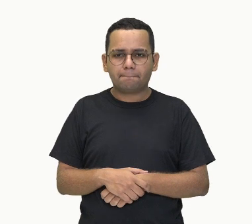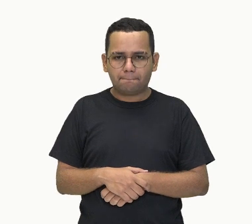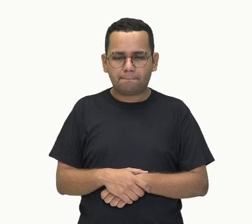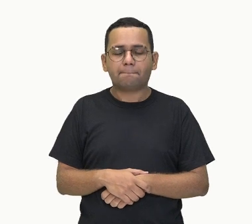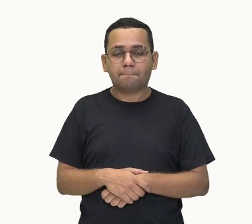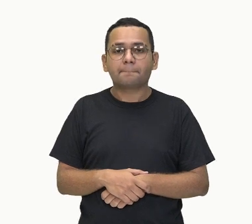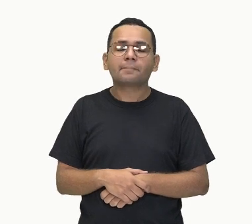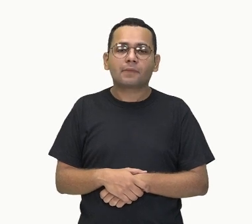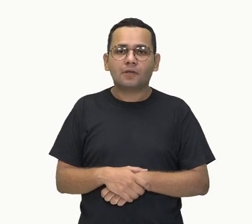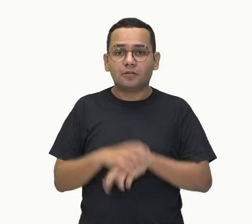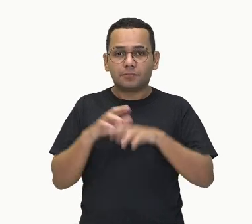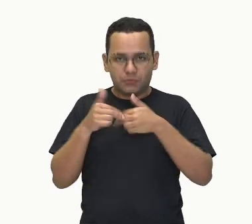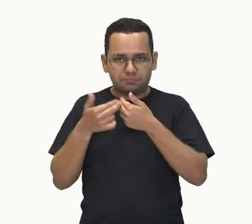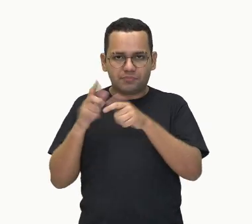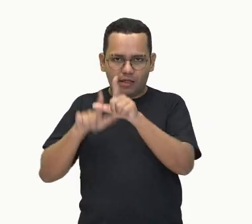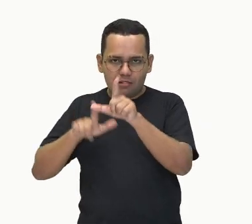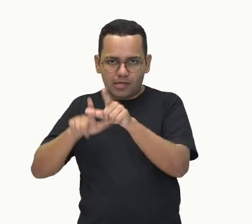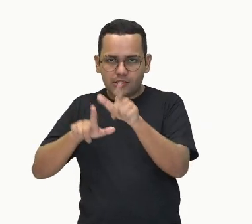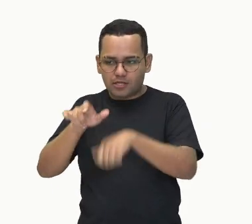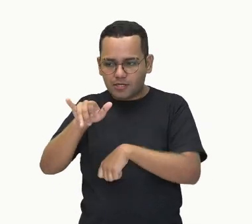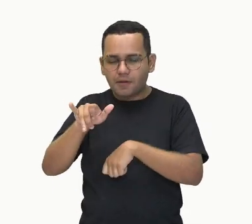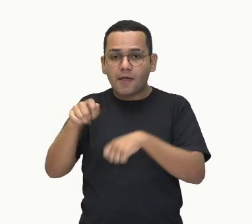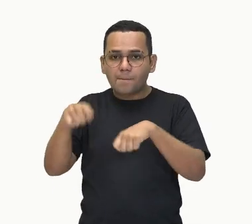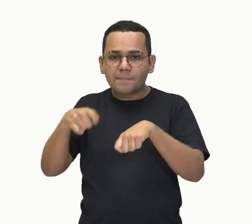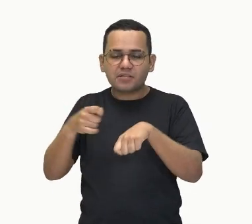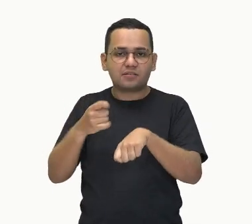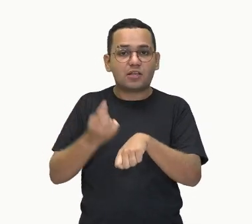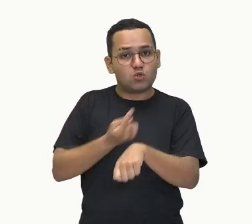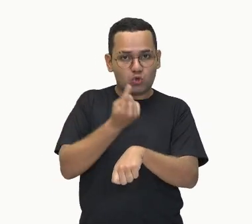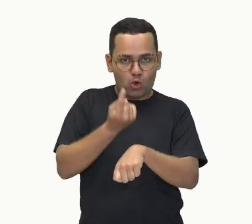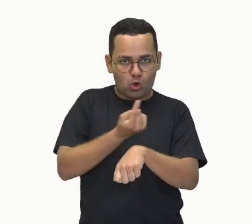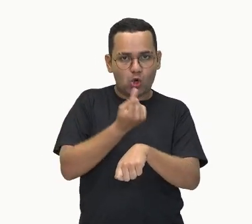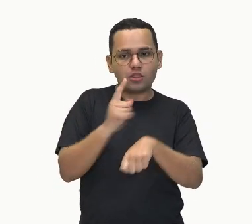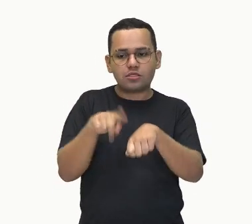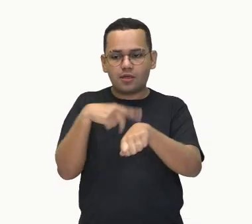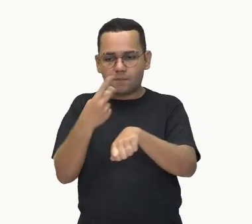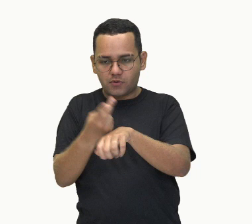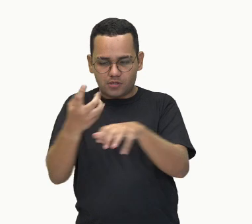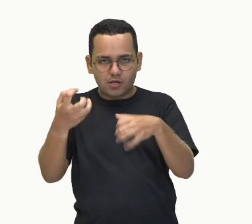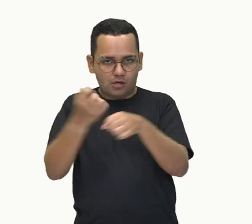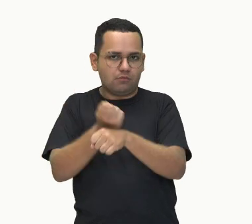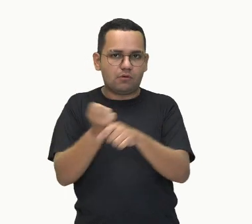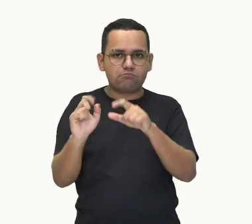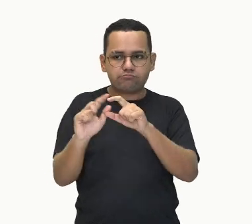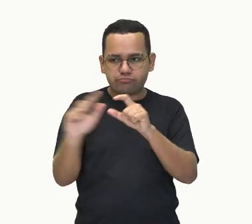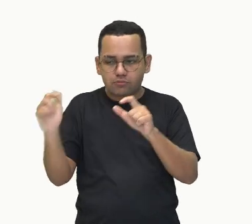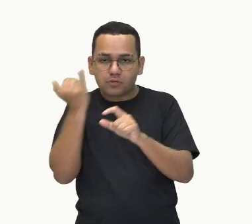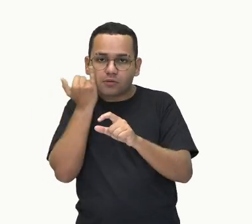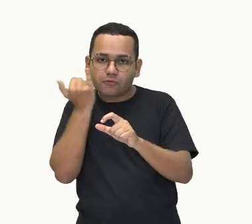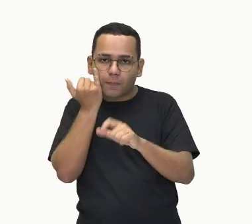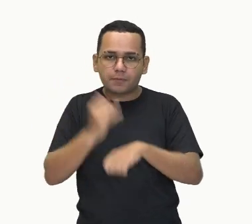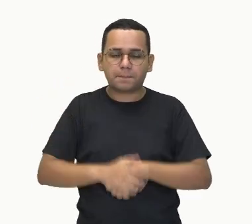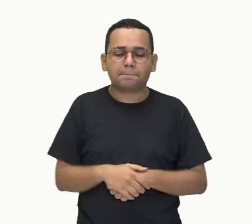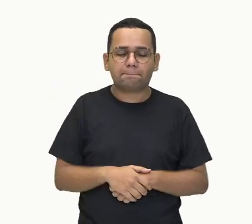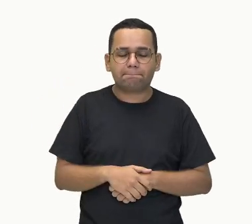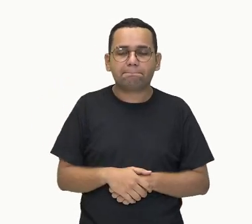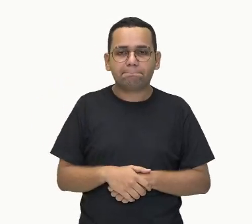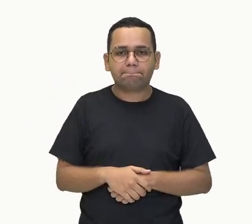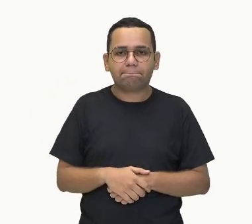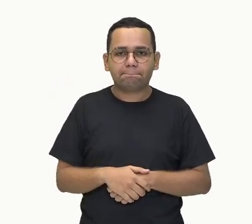y, tá? Fazendo isso, a gente vai obter a equação reduzida. Então, olha só.